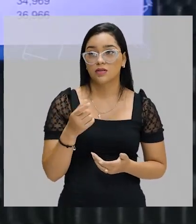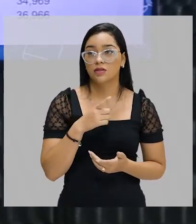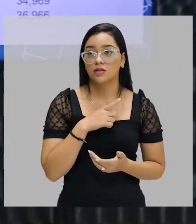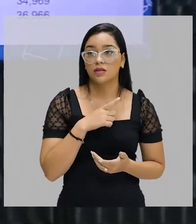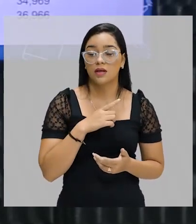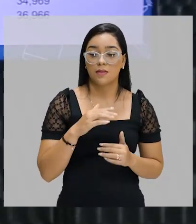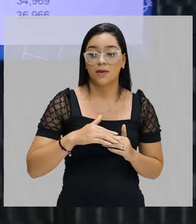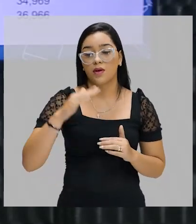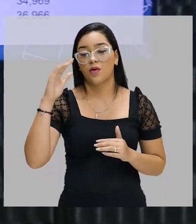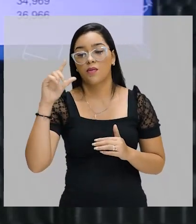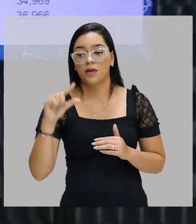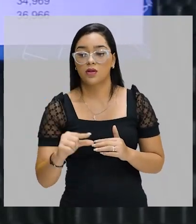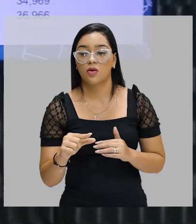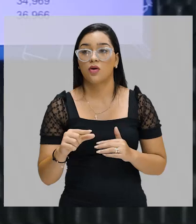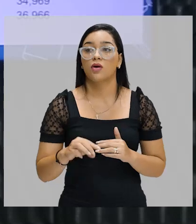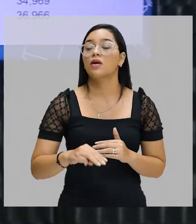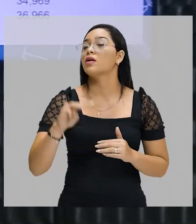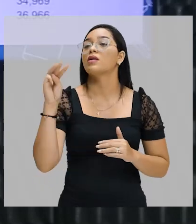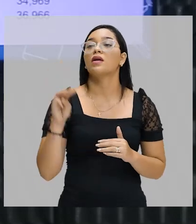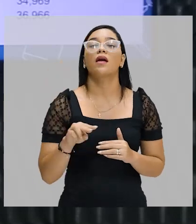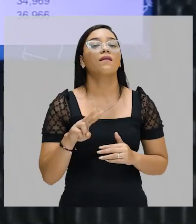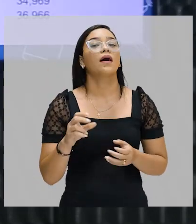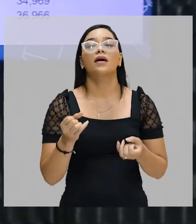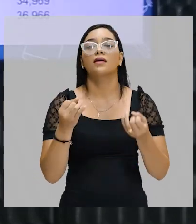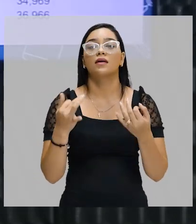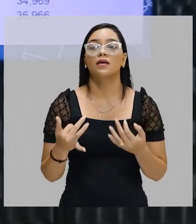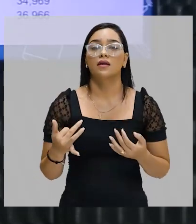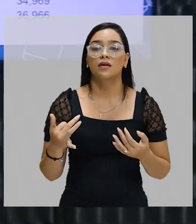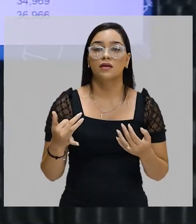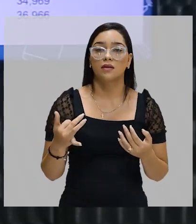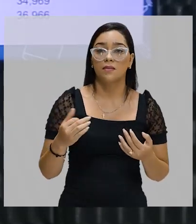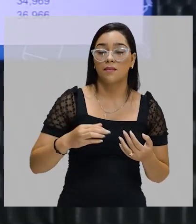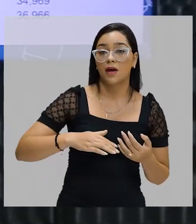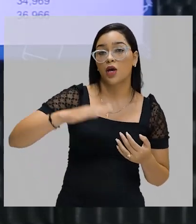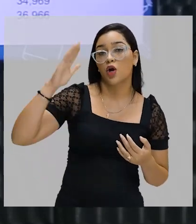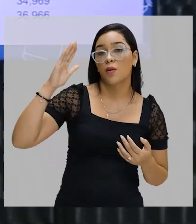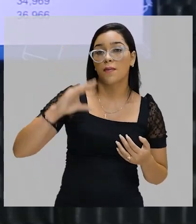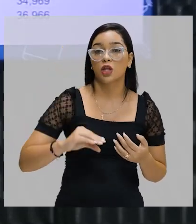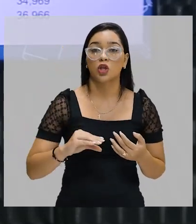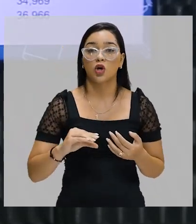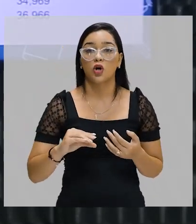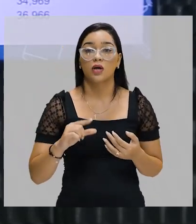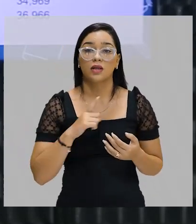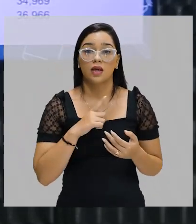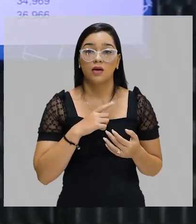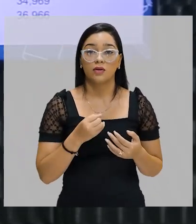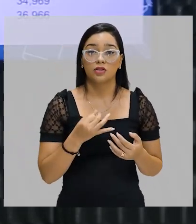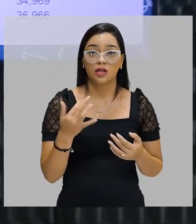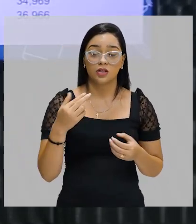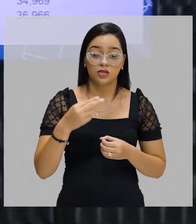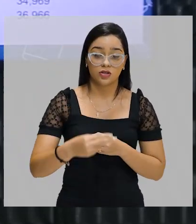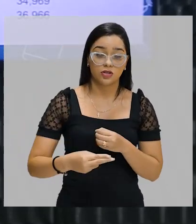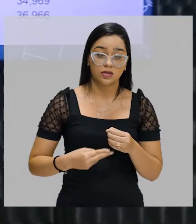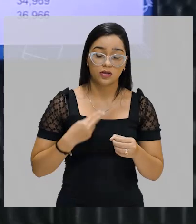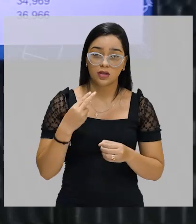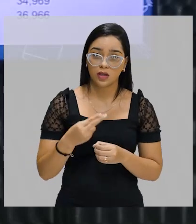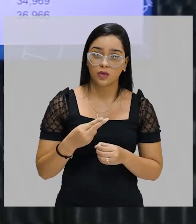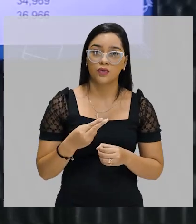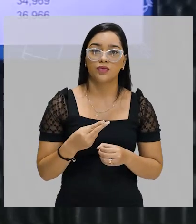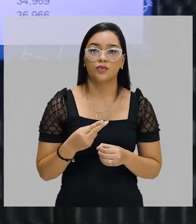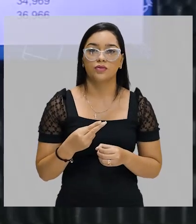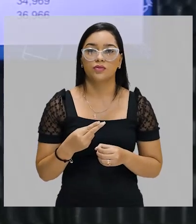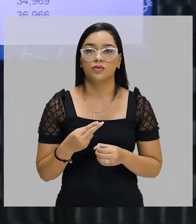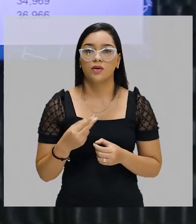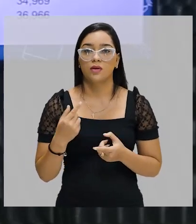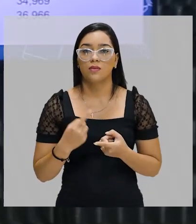é maior ou menor, e quem vai definir se essa quantidade de massa vai ser maior ou menor vai ser a quantidade de nêutrons, tá